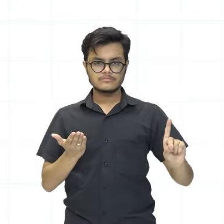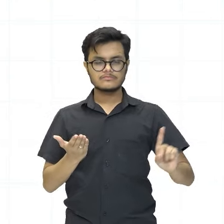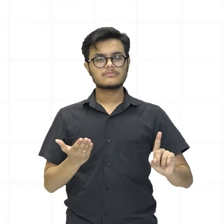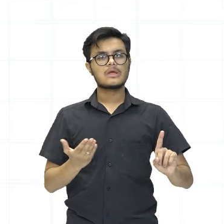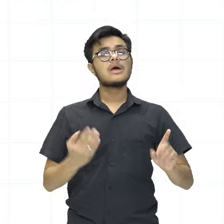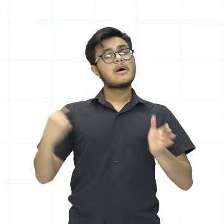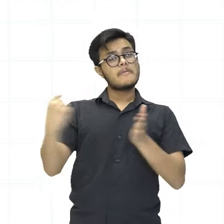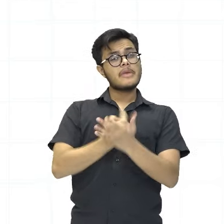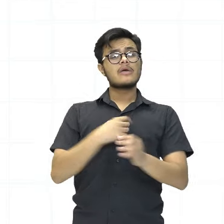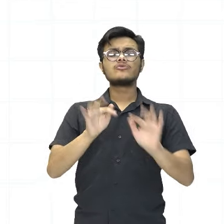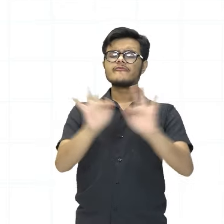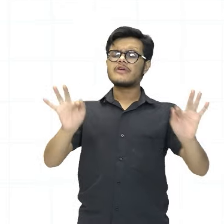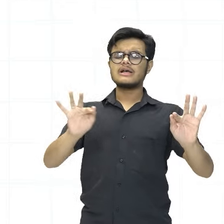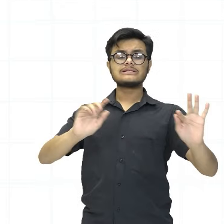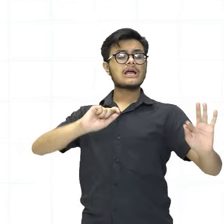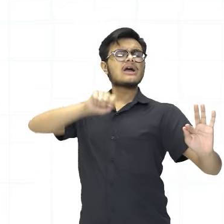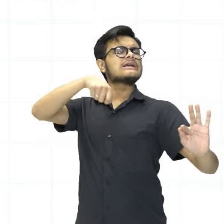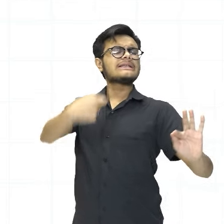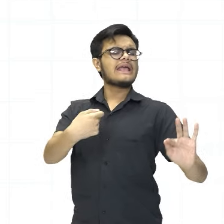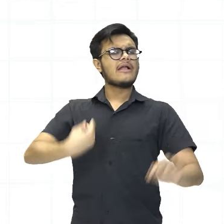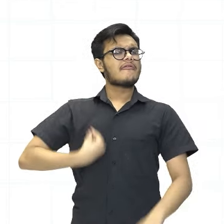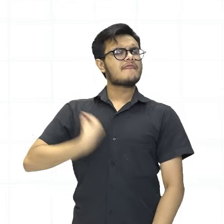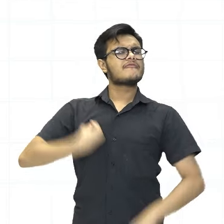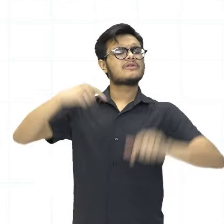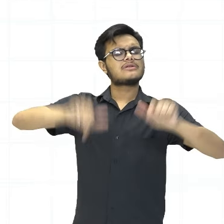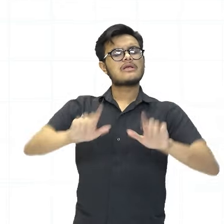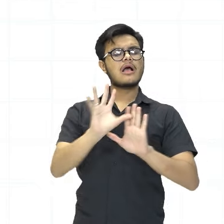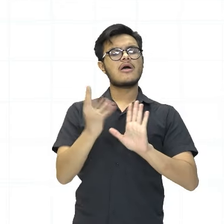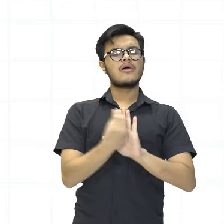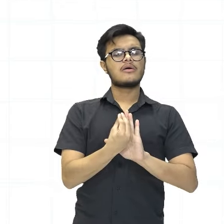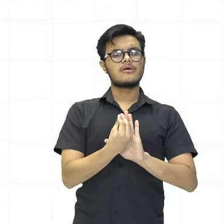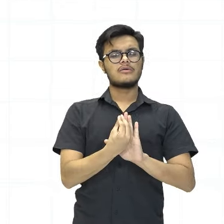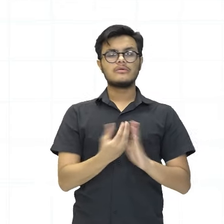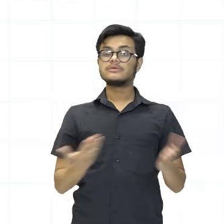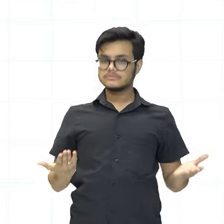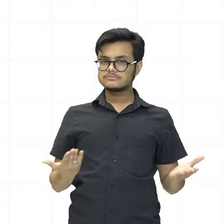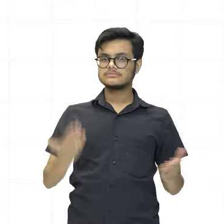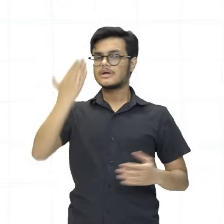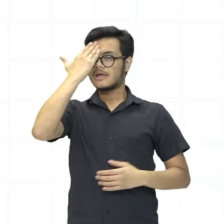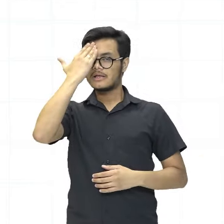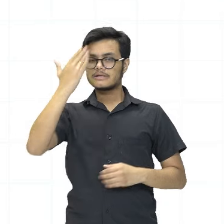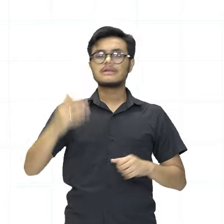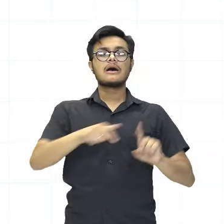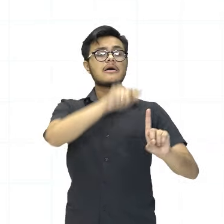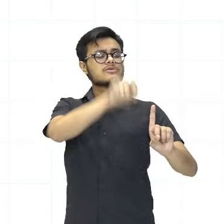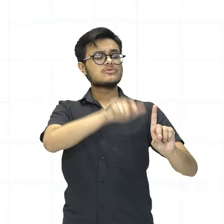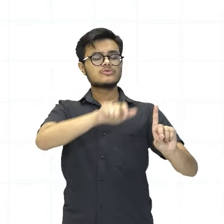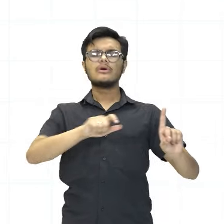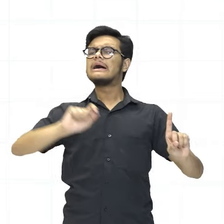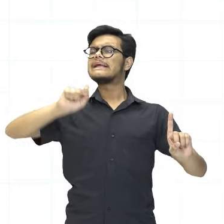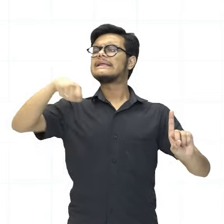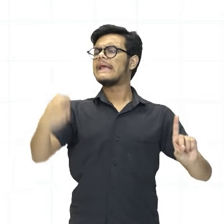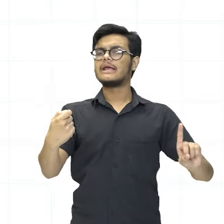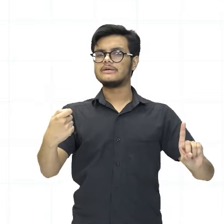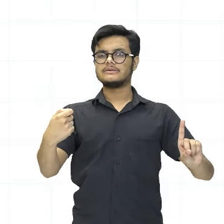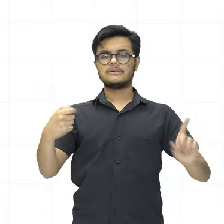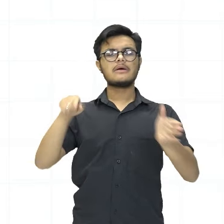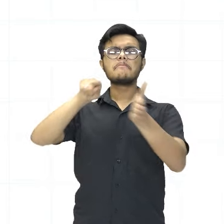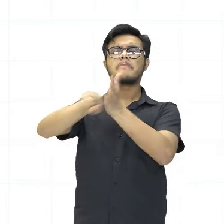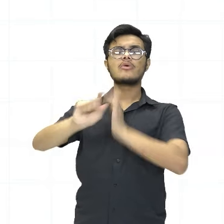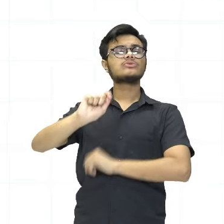pergunto para o verbo quem vive na Amazônia não é então ali a identificação do sujeito é a pergunta pro verbo quem vive na